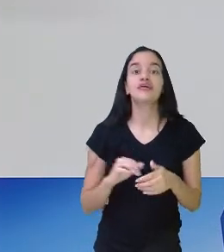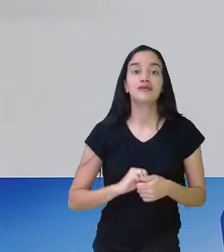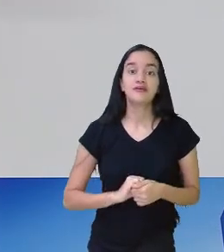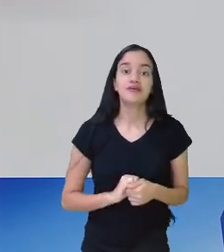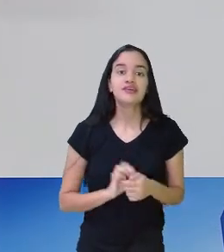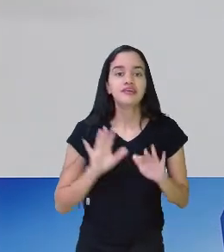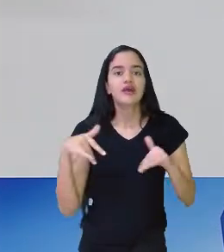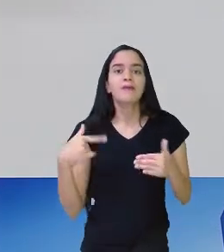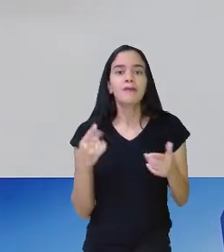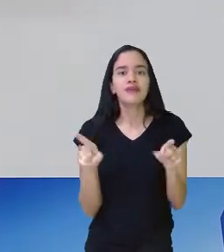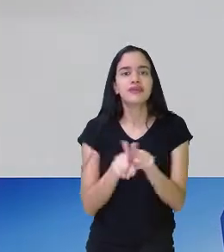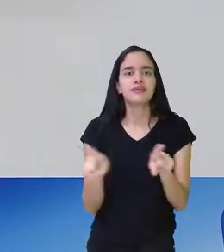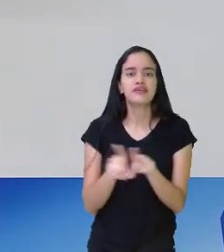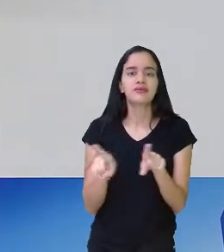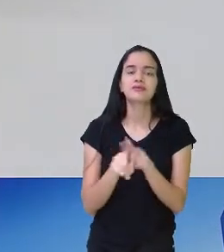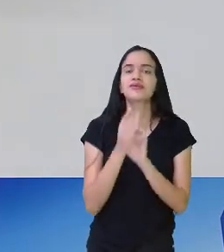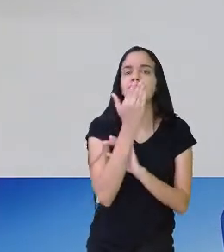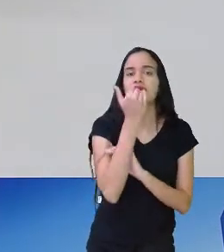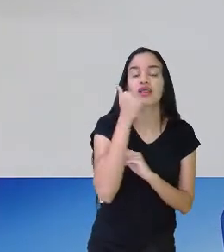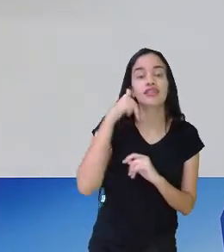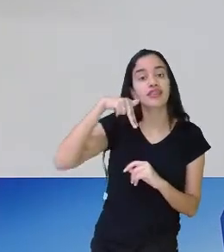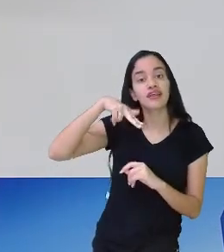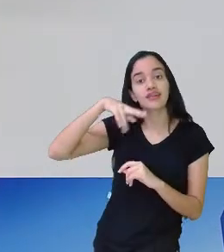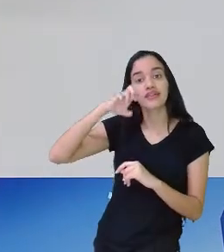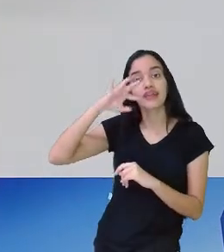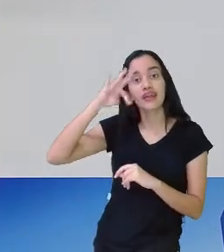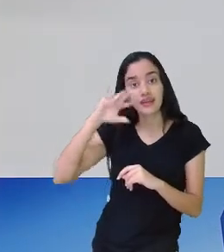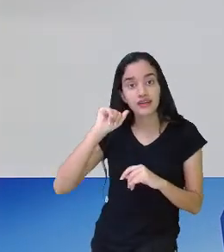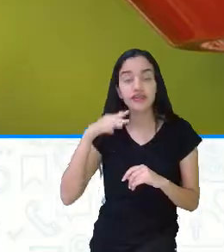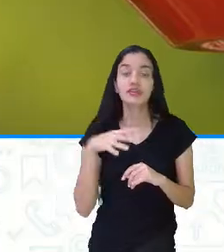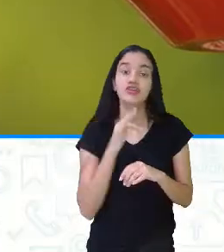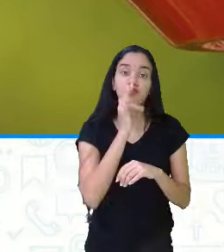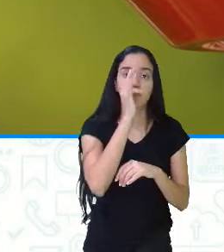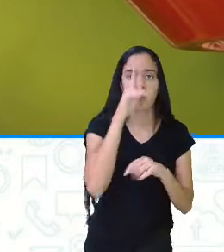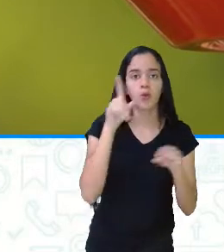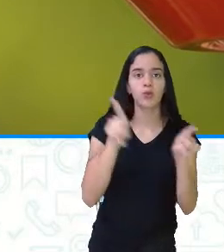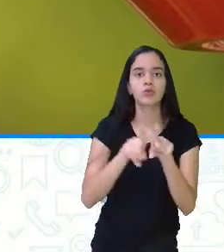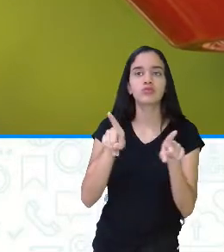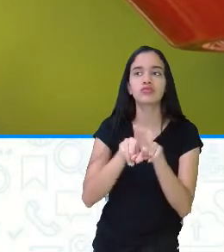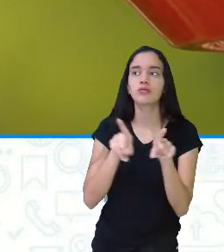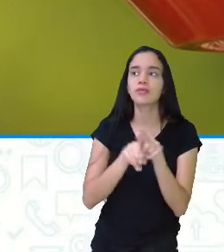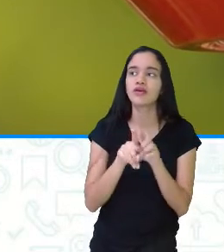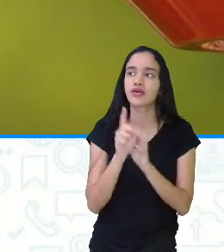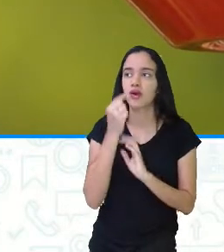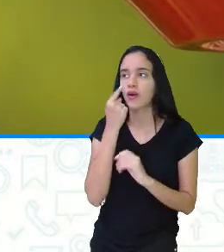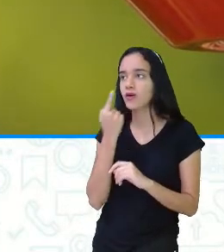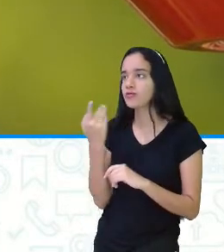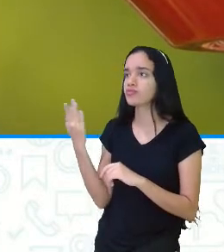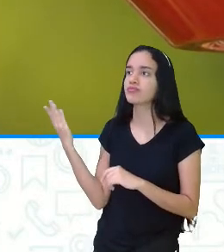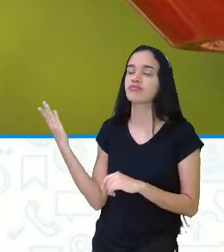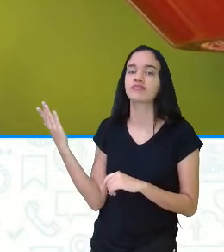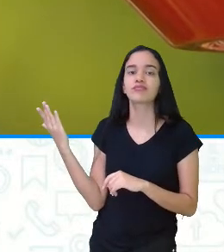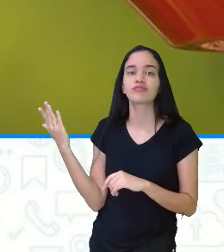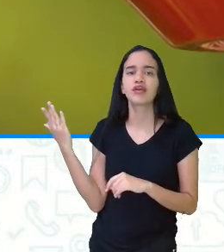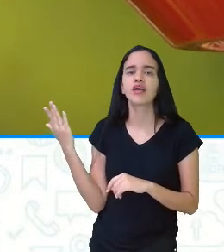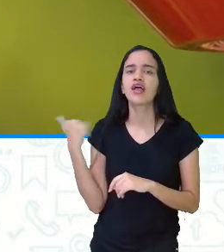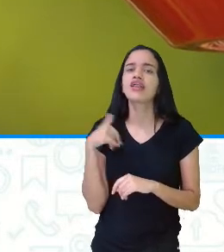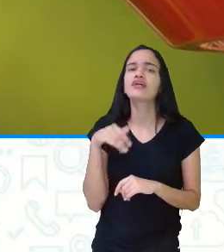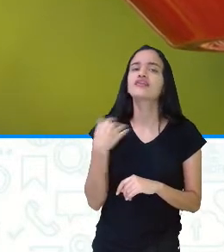só, alimentam-se de néctar de flores e também de pequenos animais. A gente está vendo um ali, ó, ele está